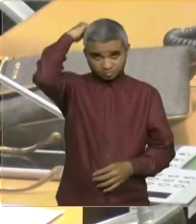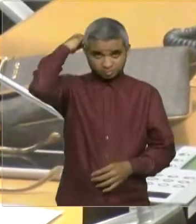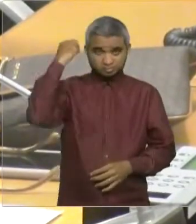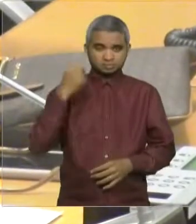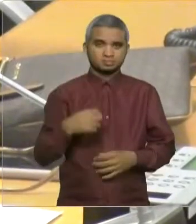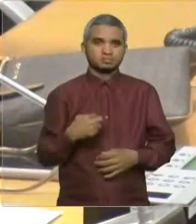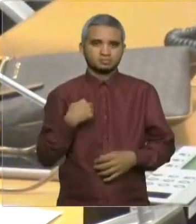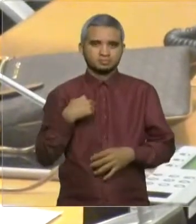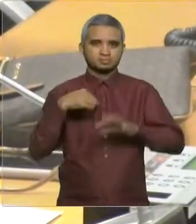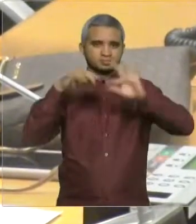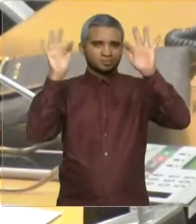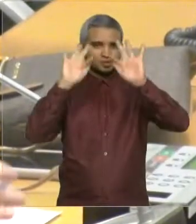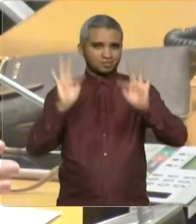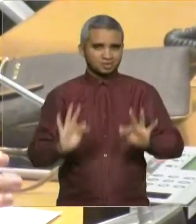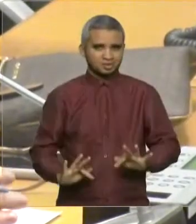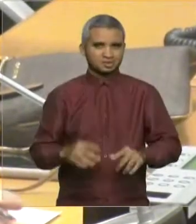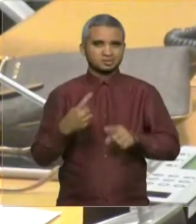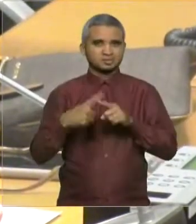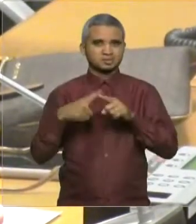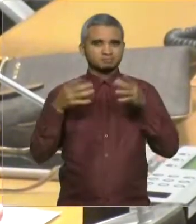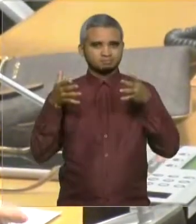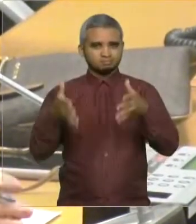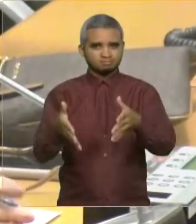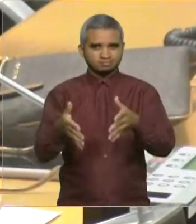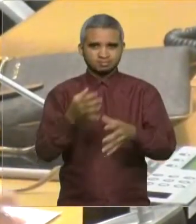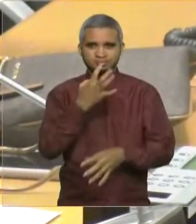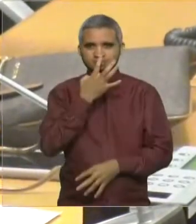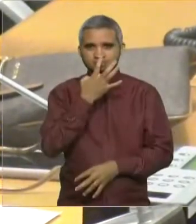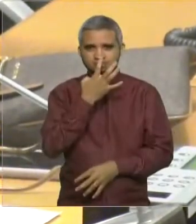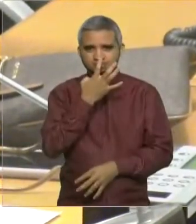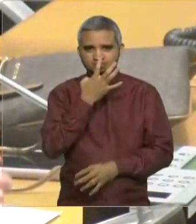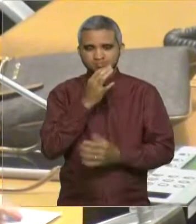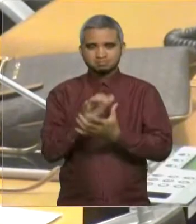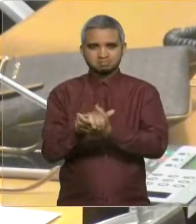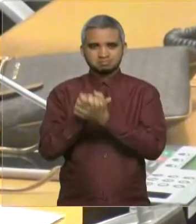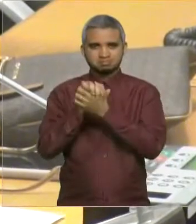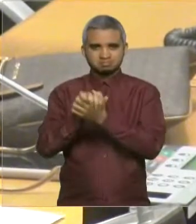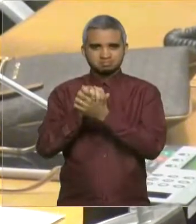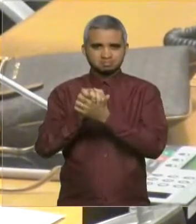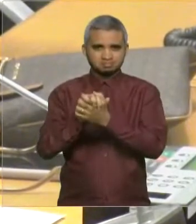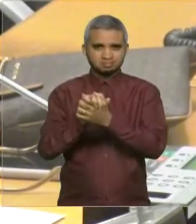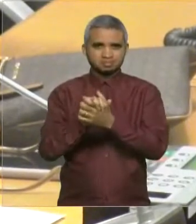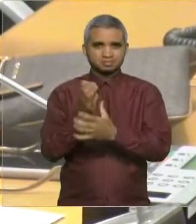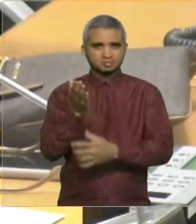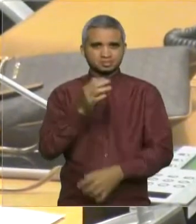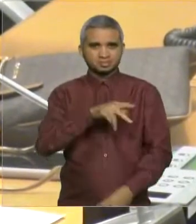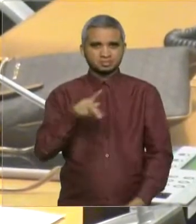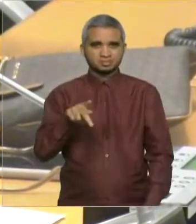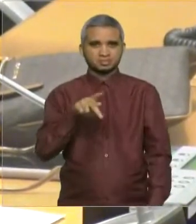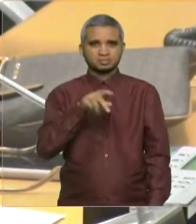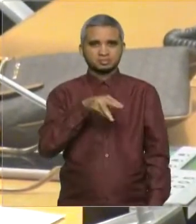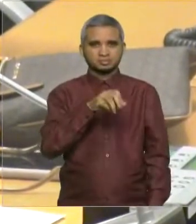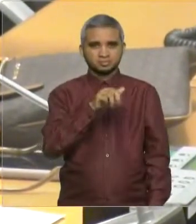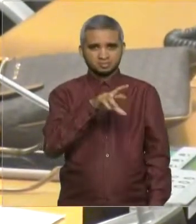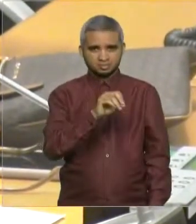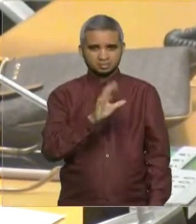inauguração. Parabenizo o seu discurso, seu pronunciamento, como falou bem o deputado Marco Aurélio. Você nos